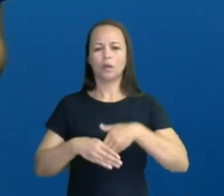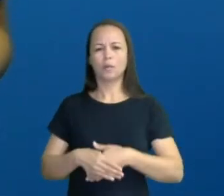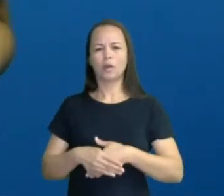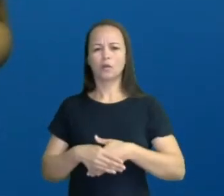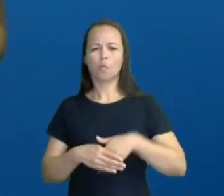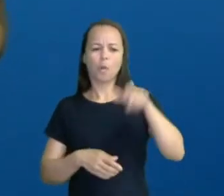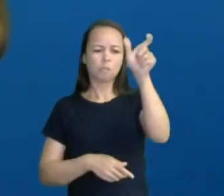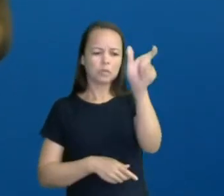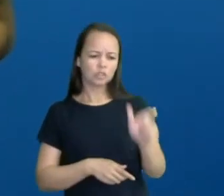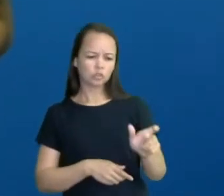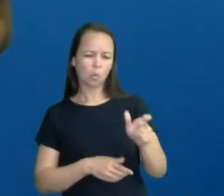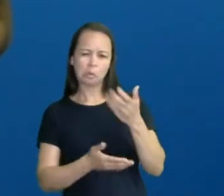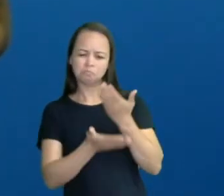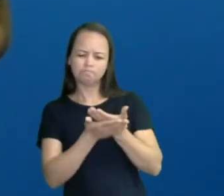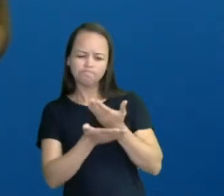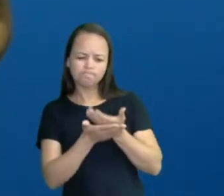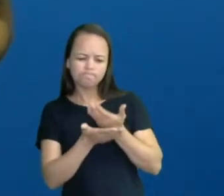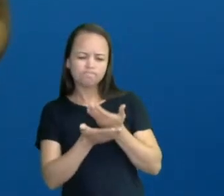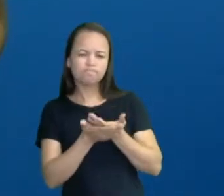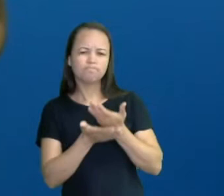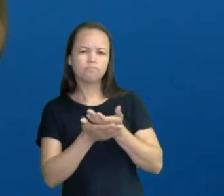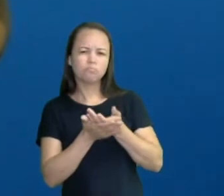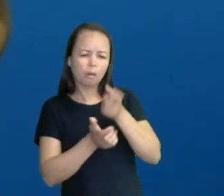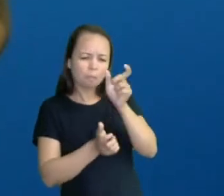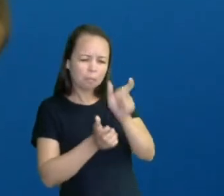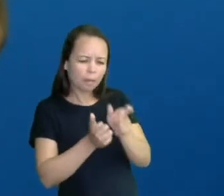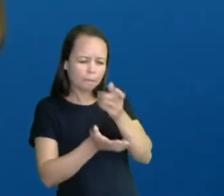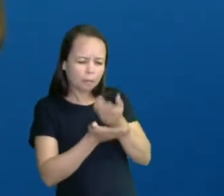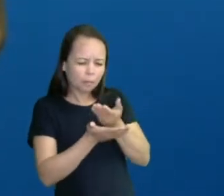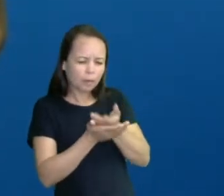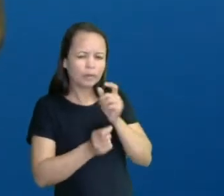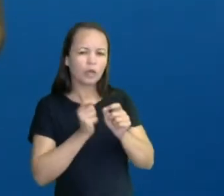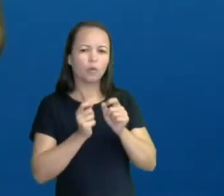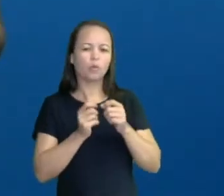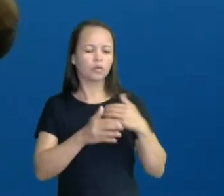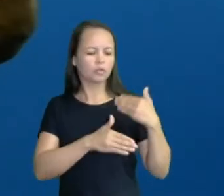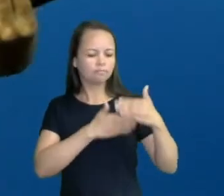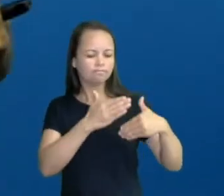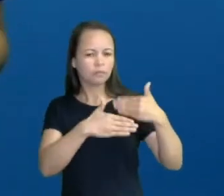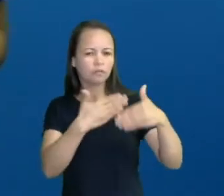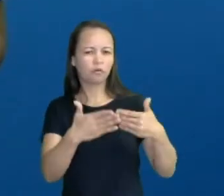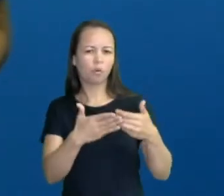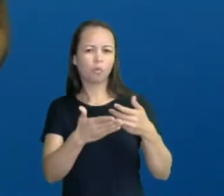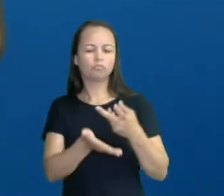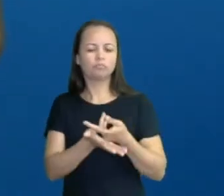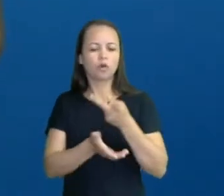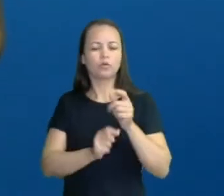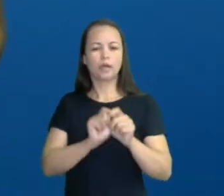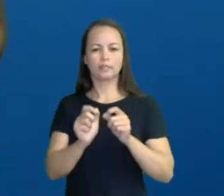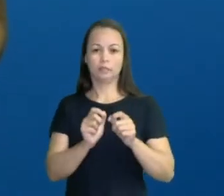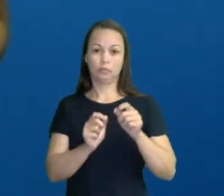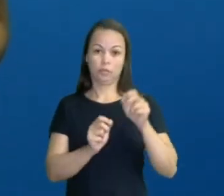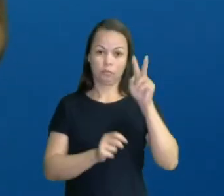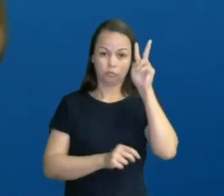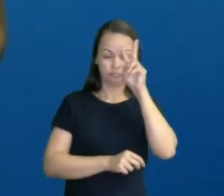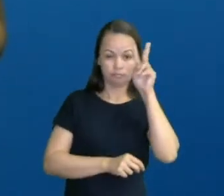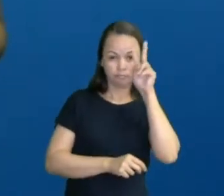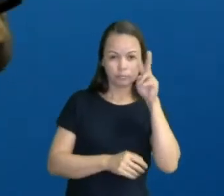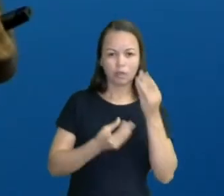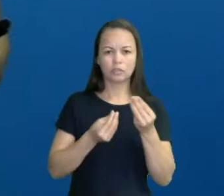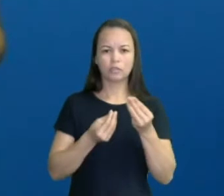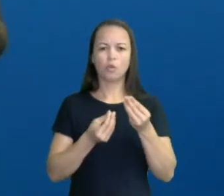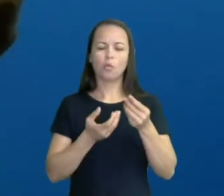durante todo esse tempo, o que o levou a tornar-se, no campo da história,